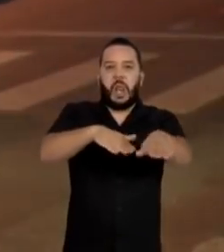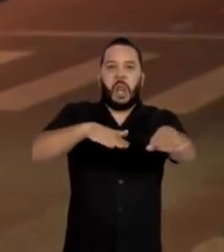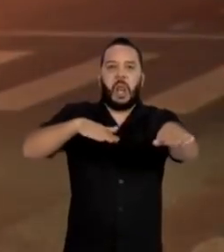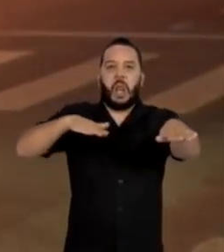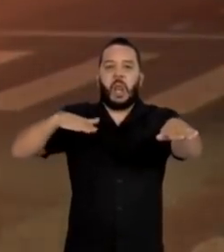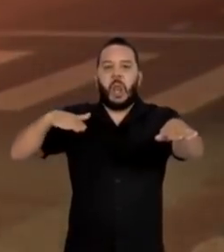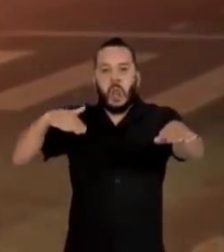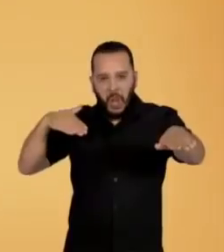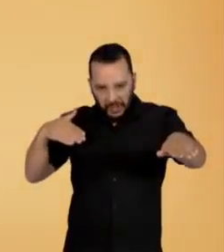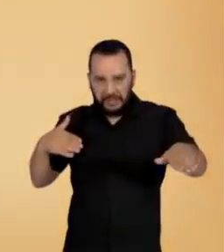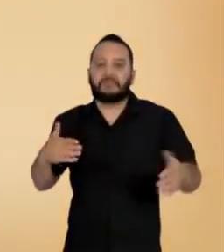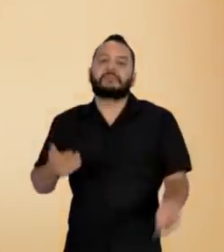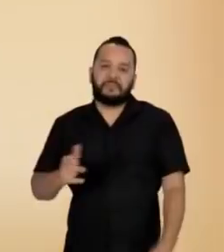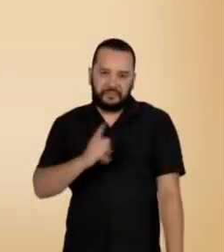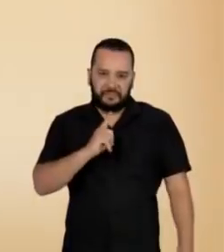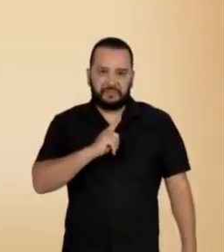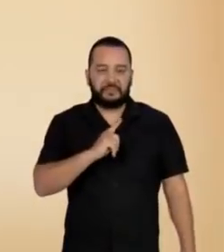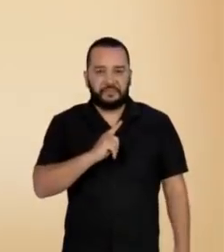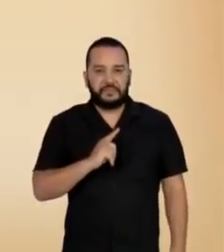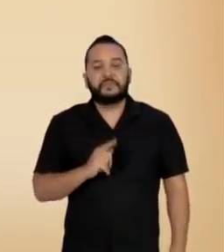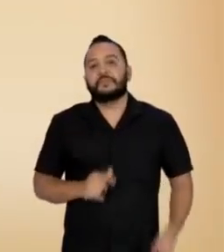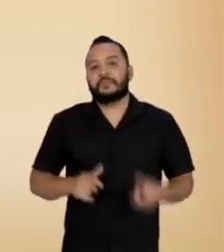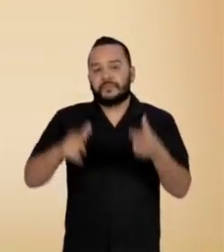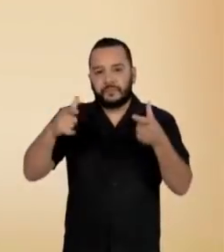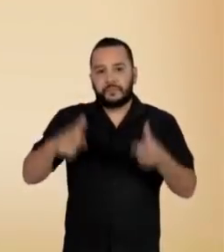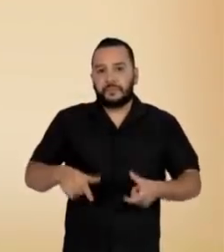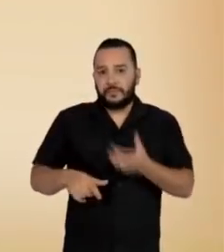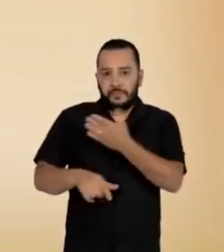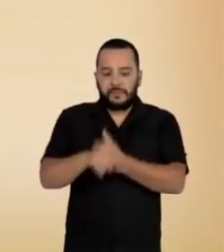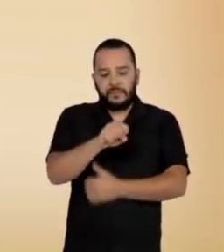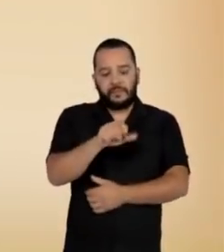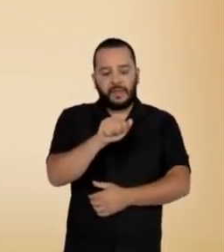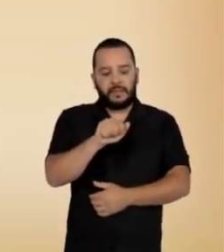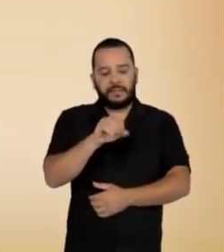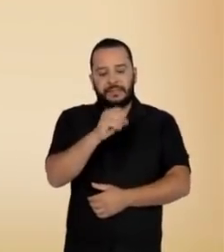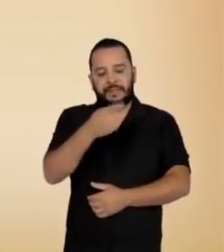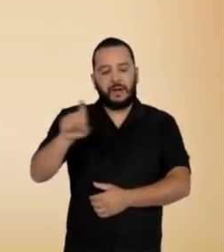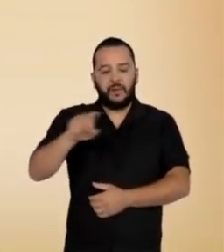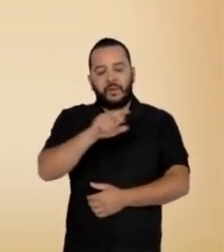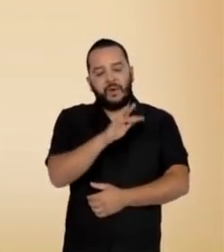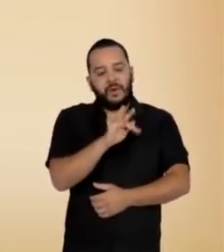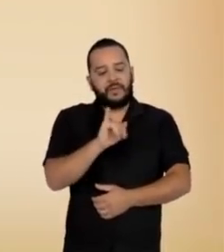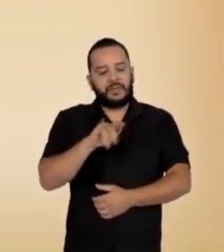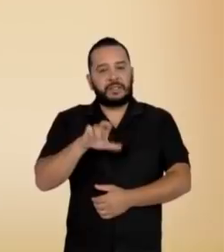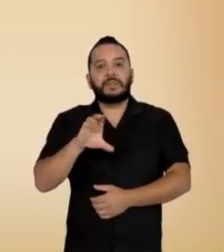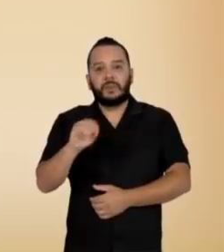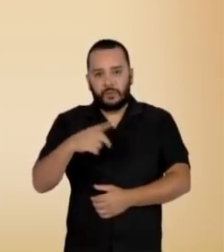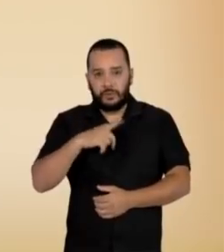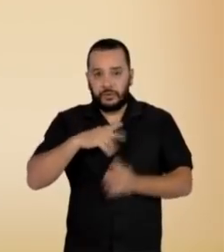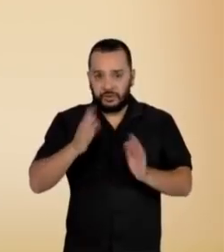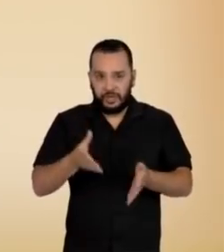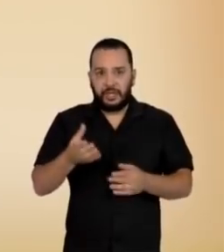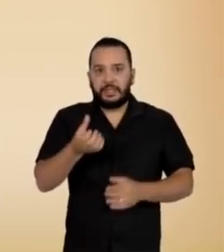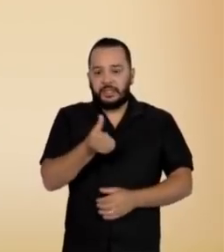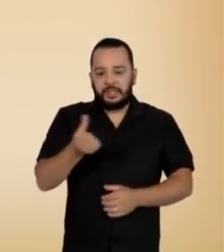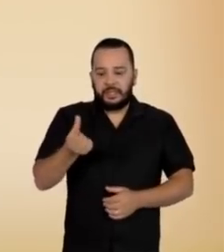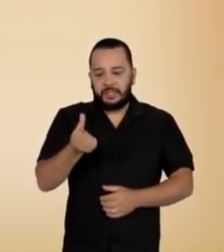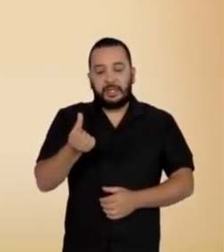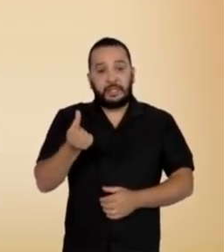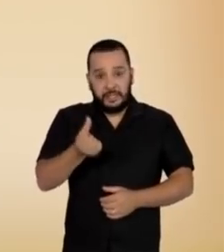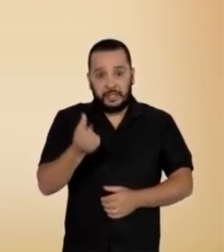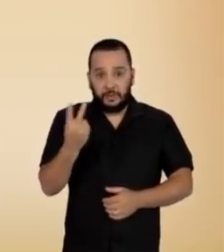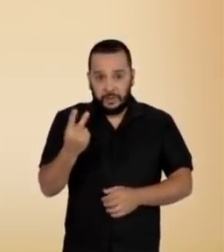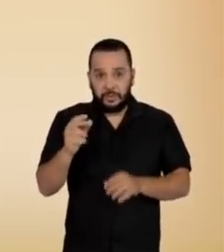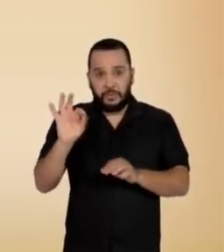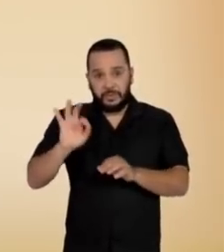eles entraram no mercado. Em São Francisco, os congestionamentos aumentaram 62% entre 2010 e